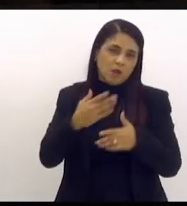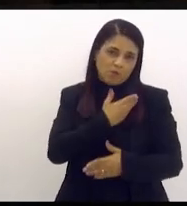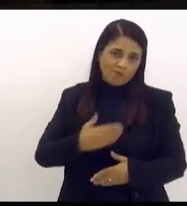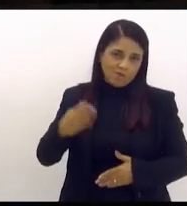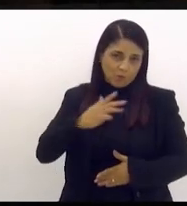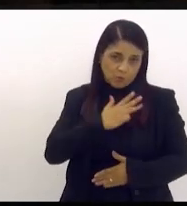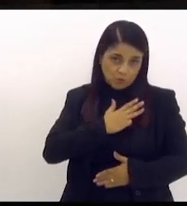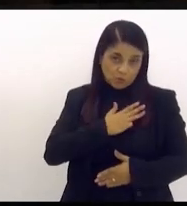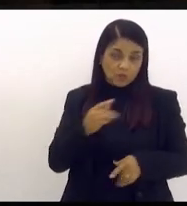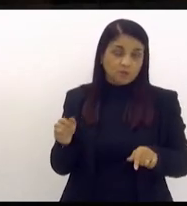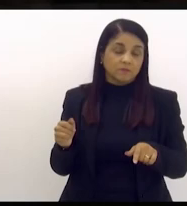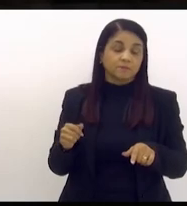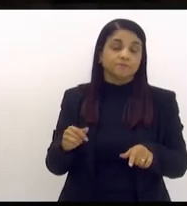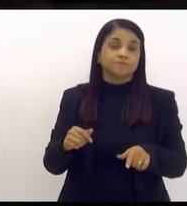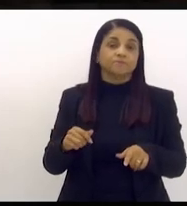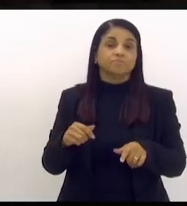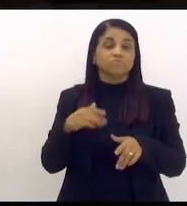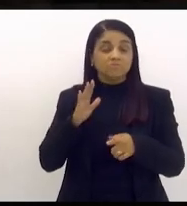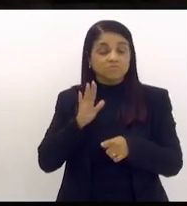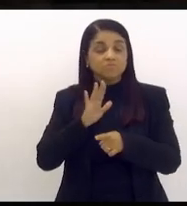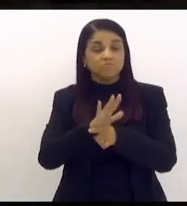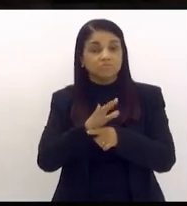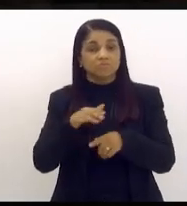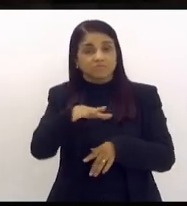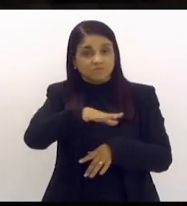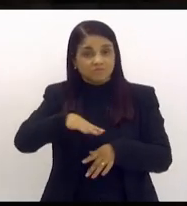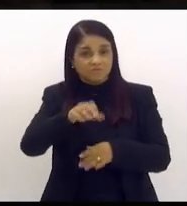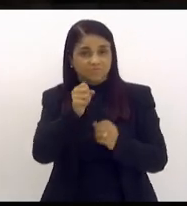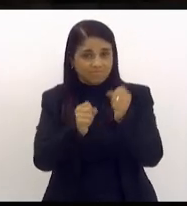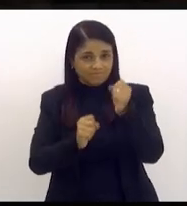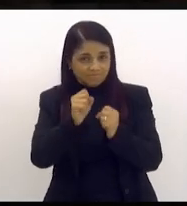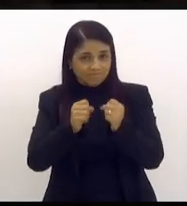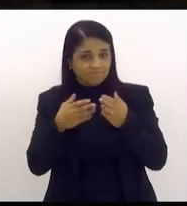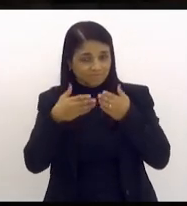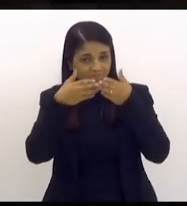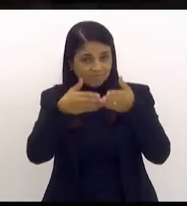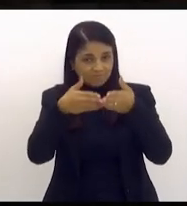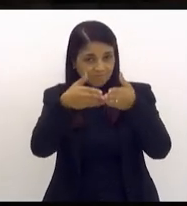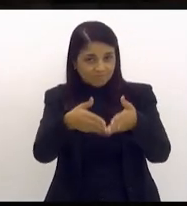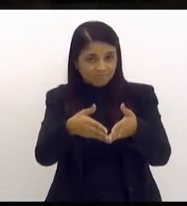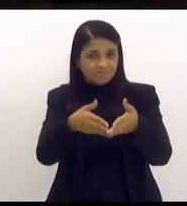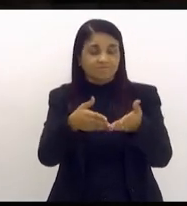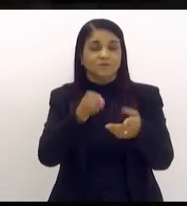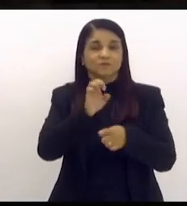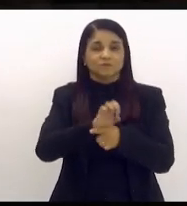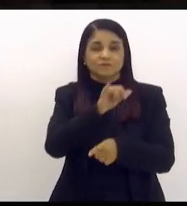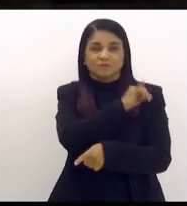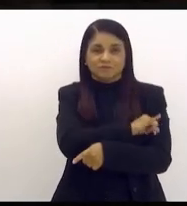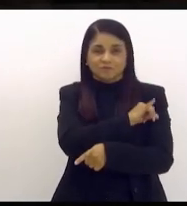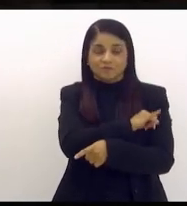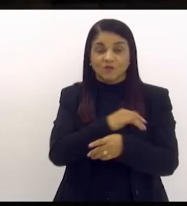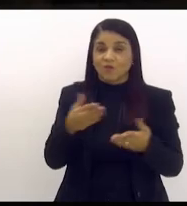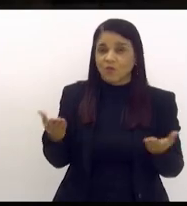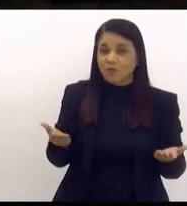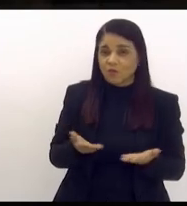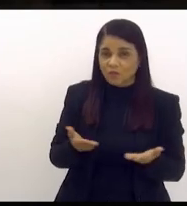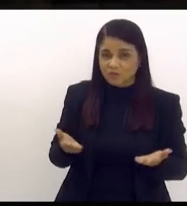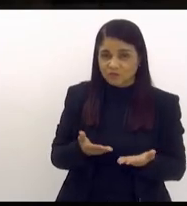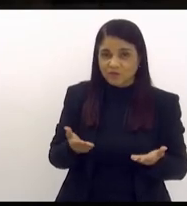que a gente conseguisse né ajudar o setor naval e eh nesse estado hoje